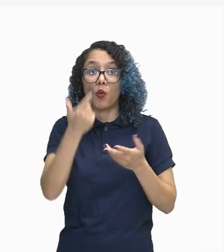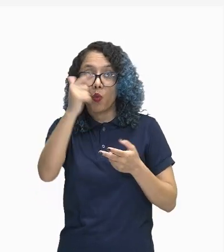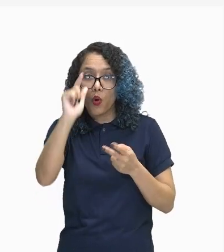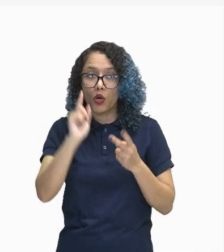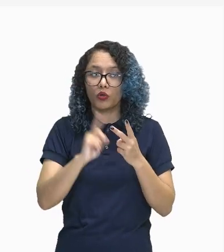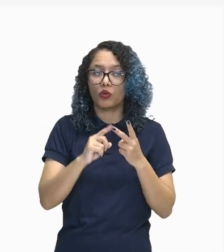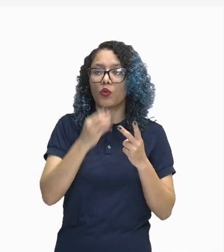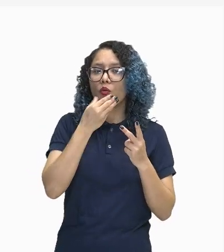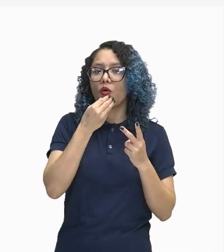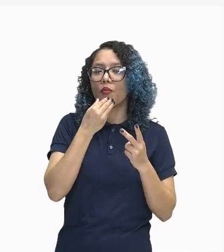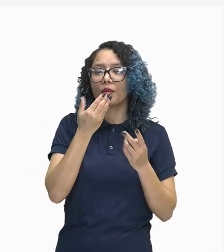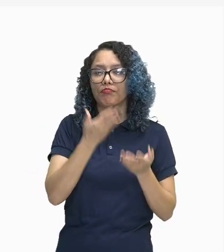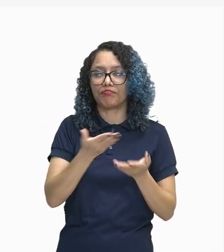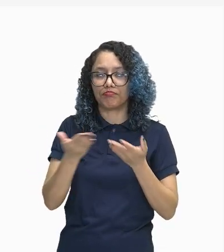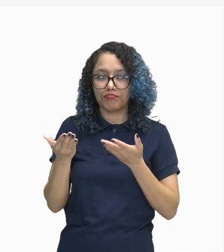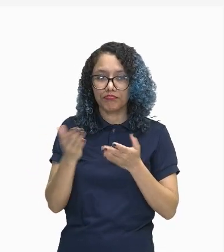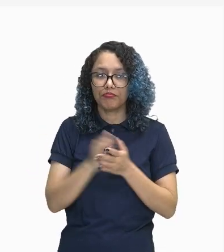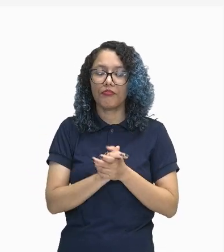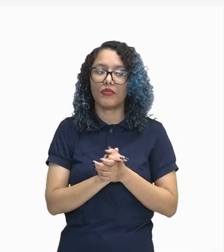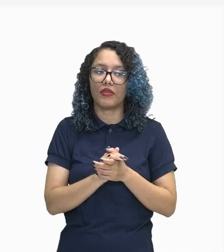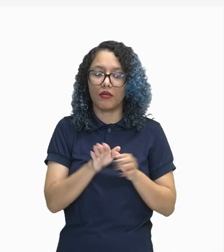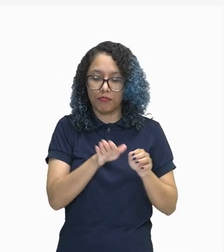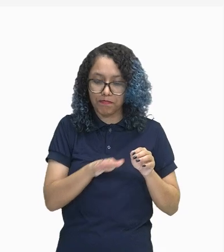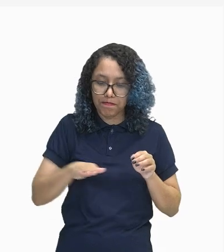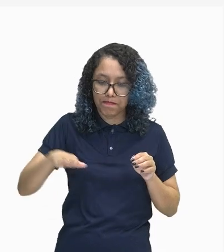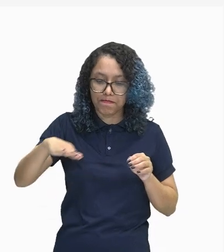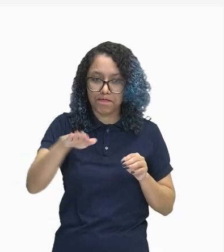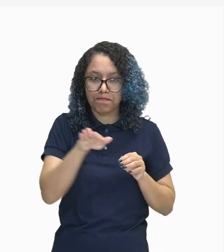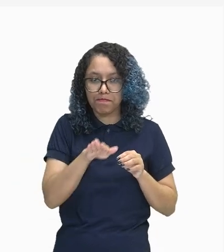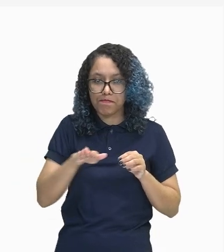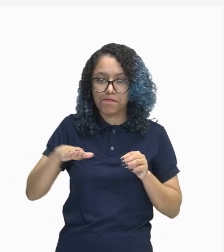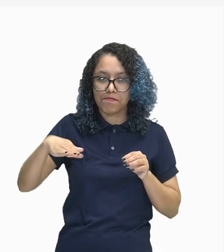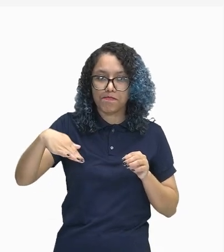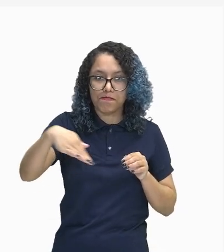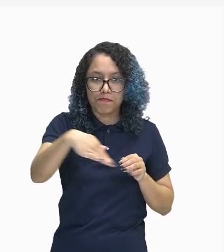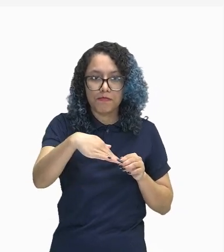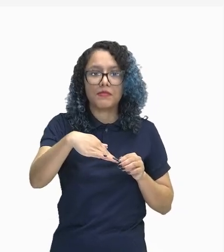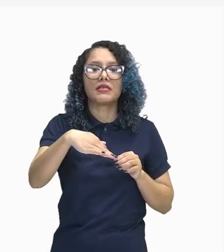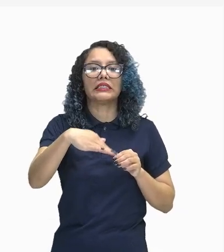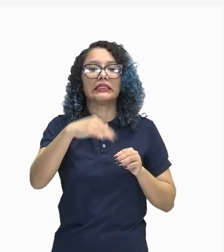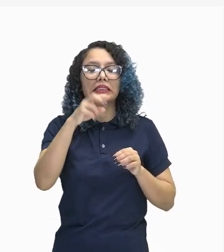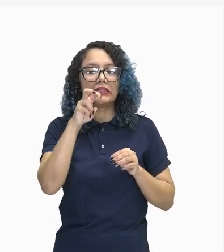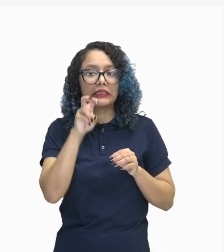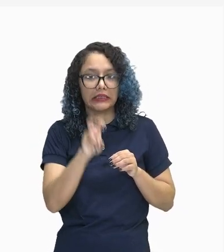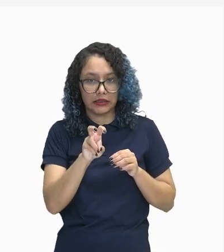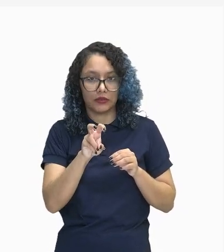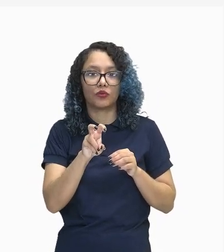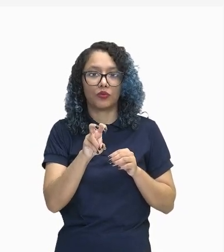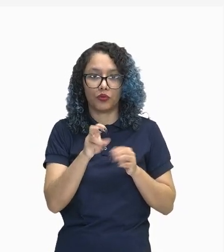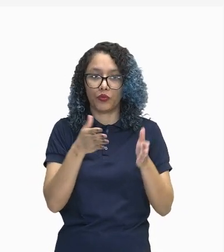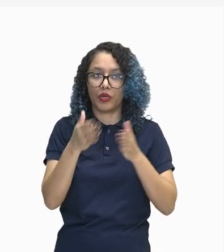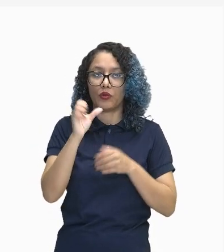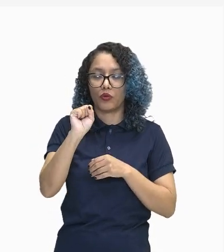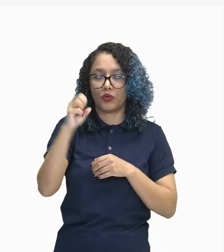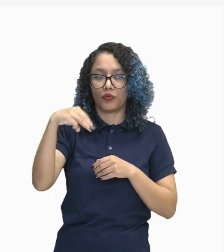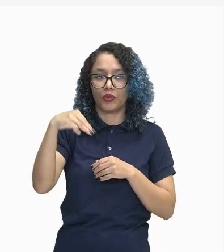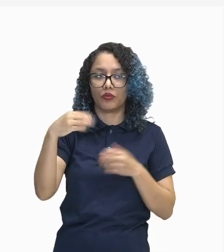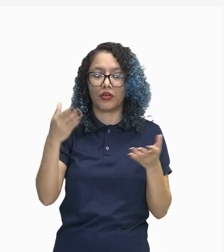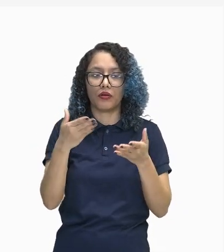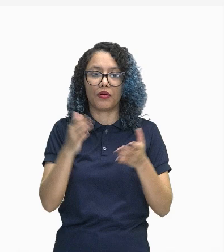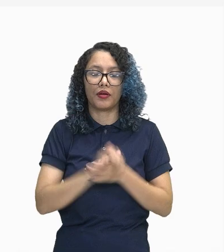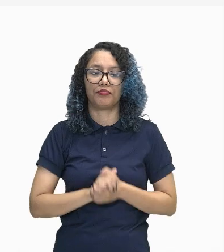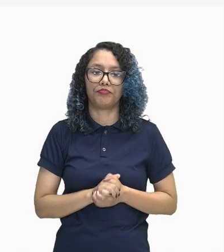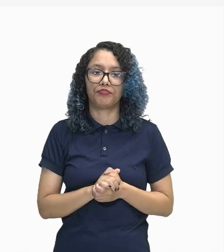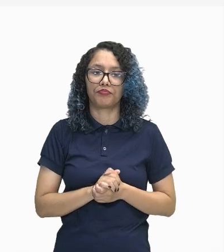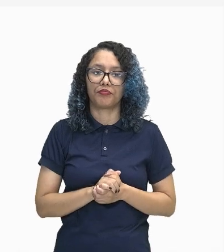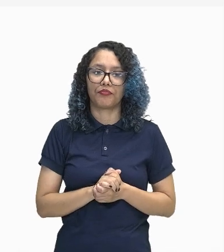completa 5 voltas em 8 minutos. Vamos escrever a razão entre essas duas grandezas? Bom, tempo por volta. Olha